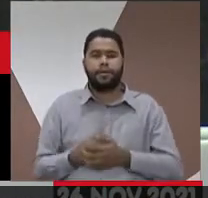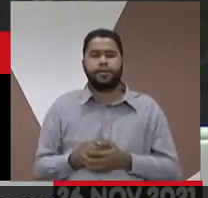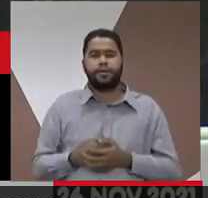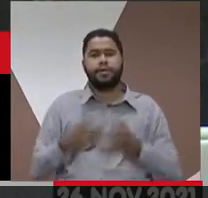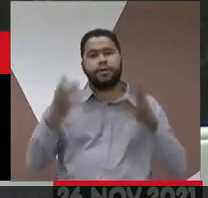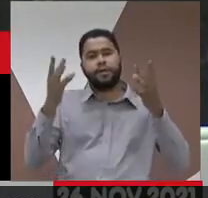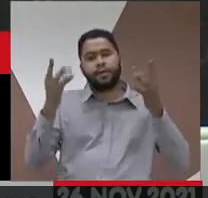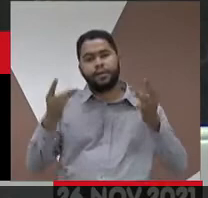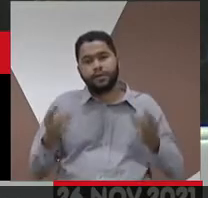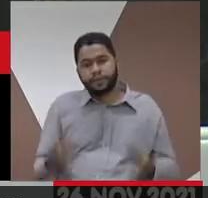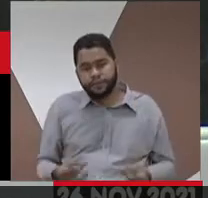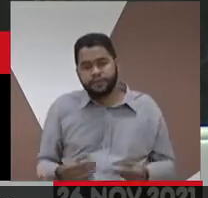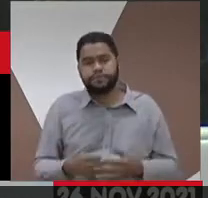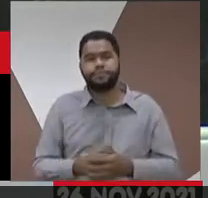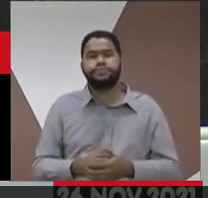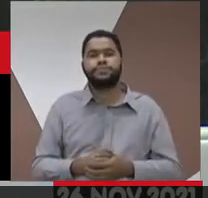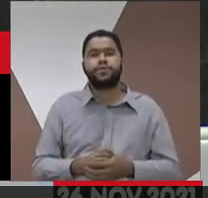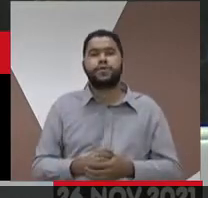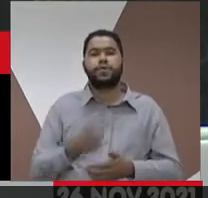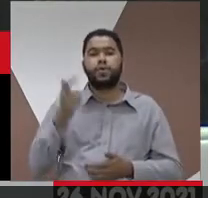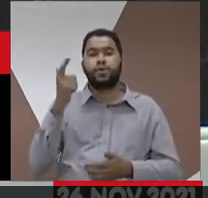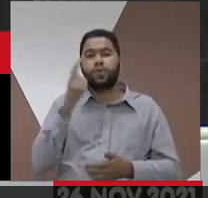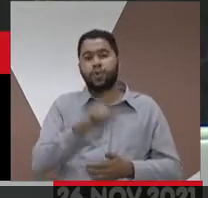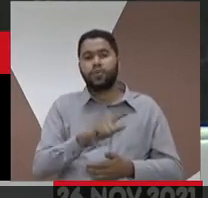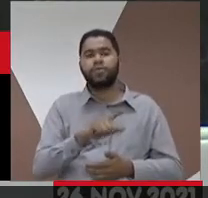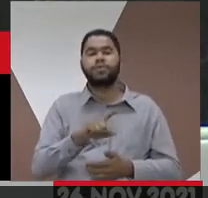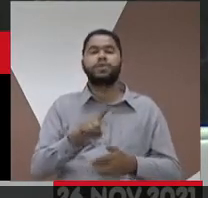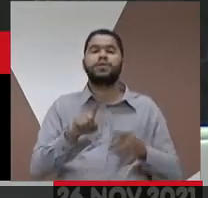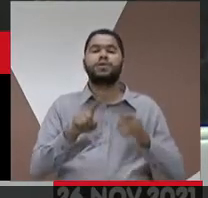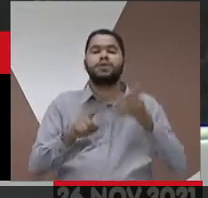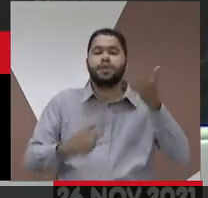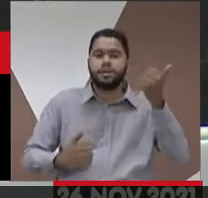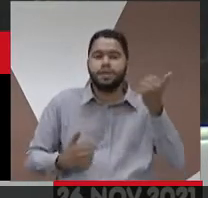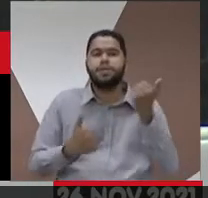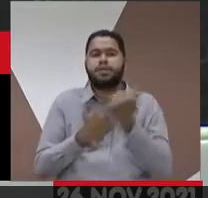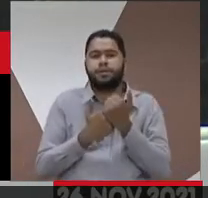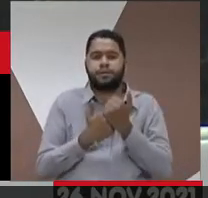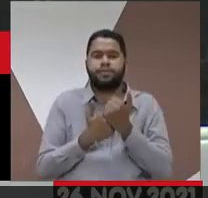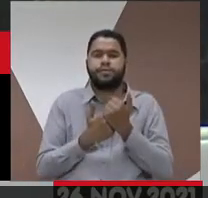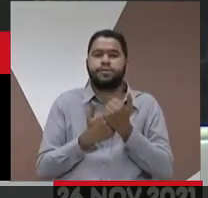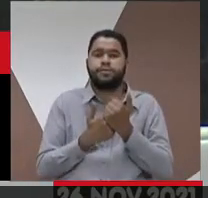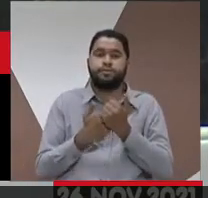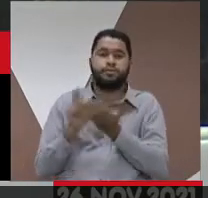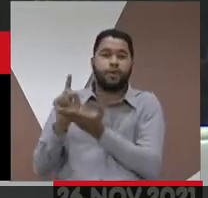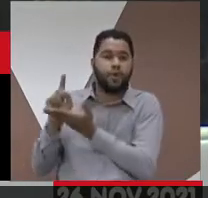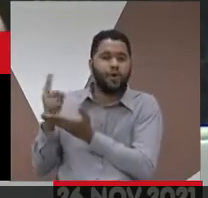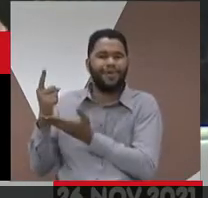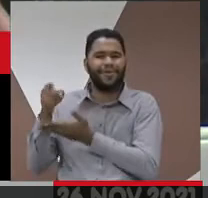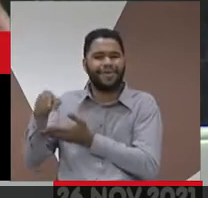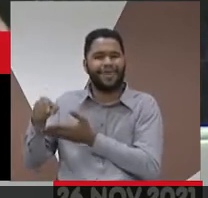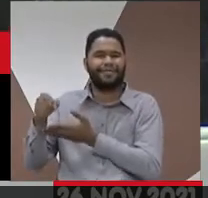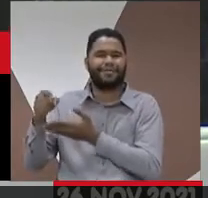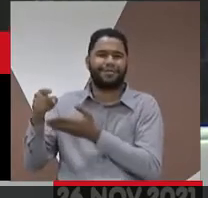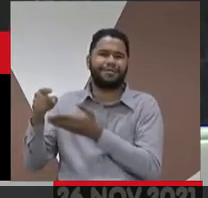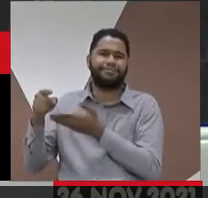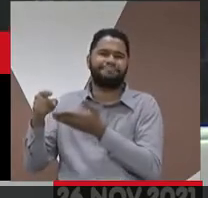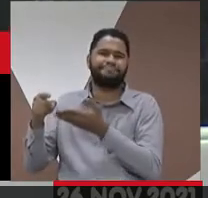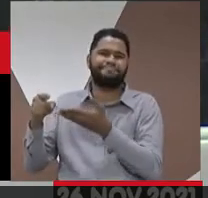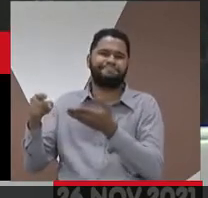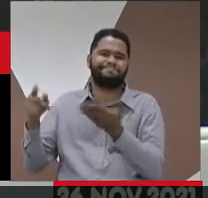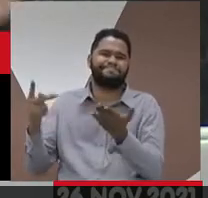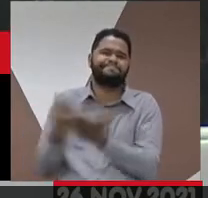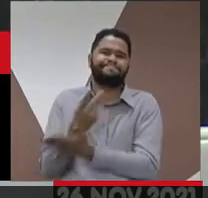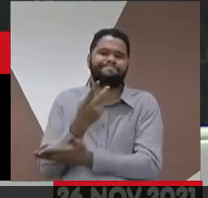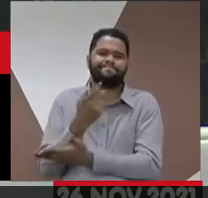Beatriz Cerqueira, consta que se é feito com o recurso oriundo da tragédia, que tenha uma